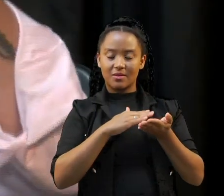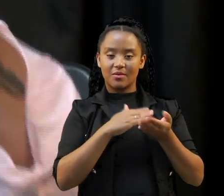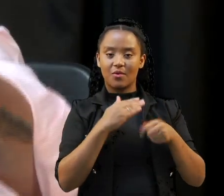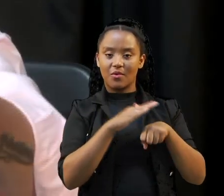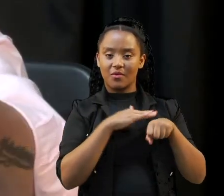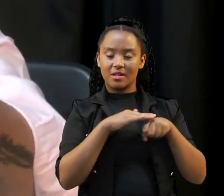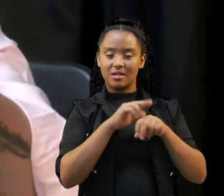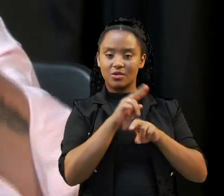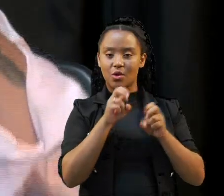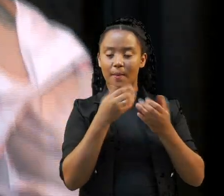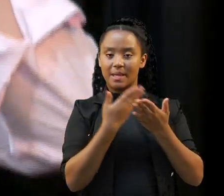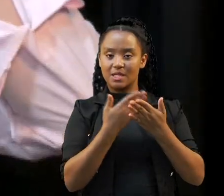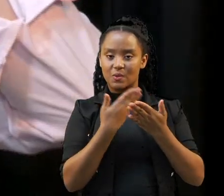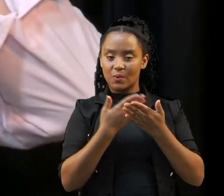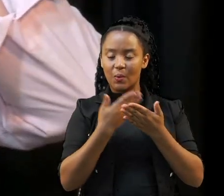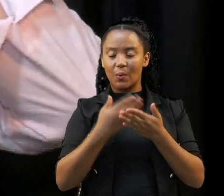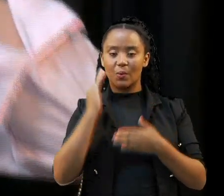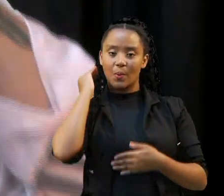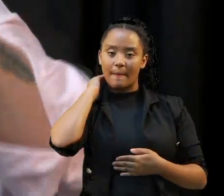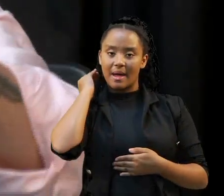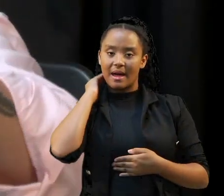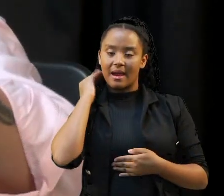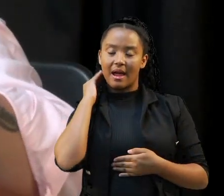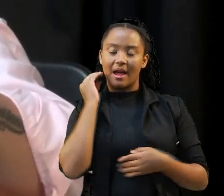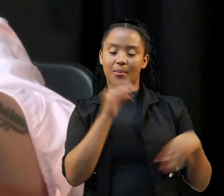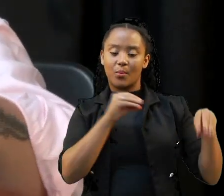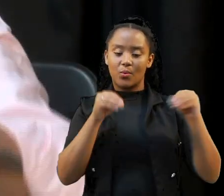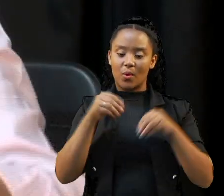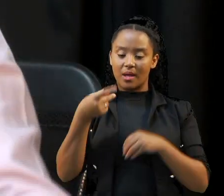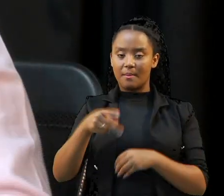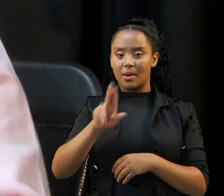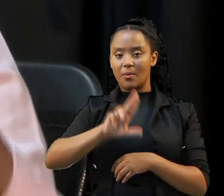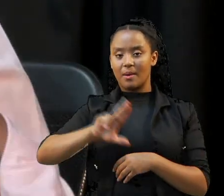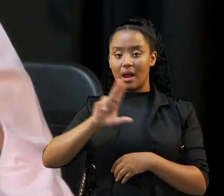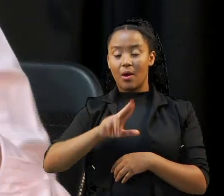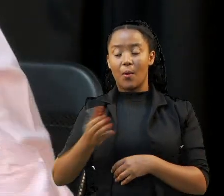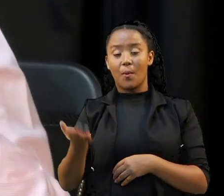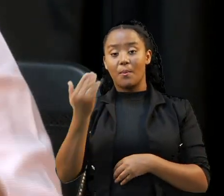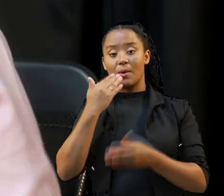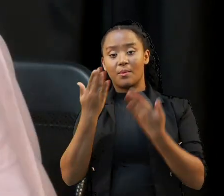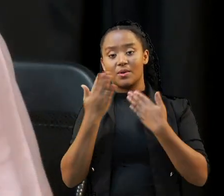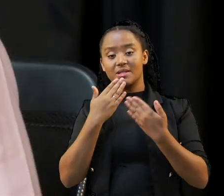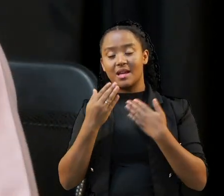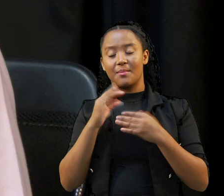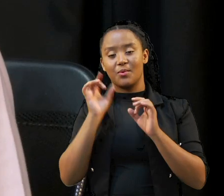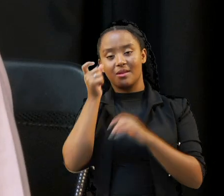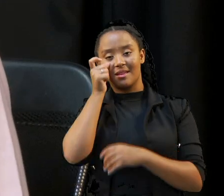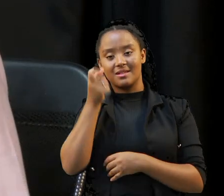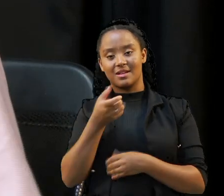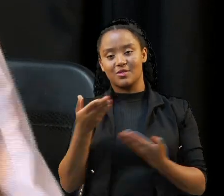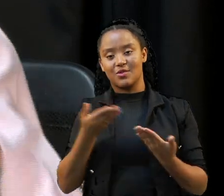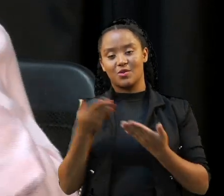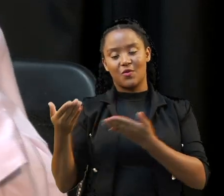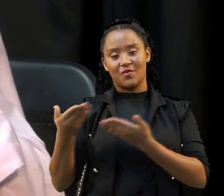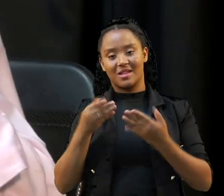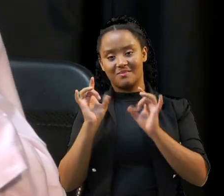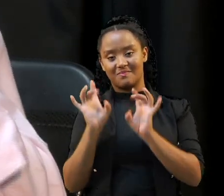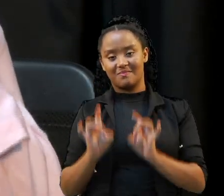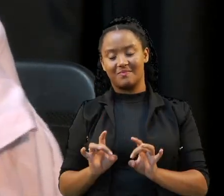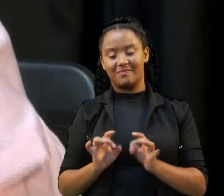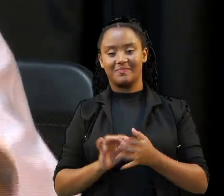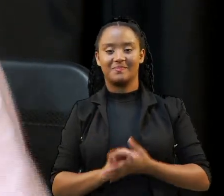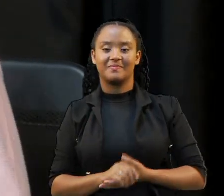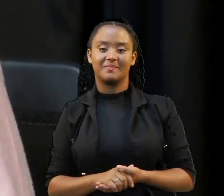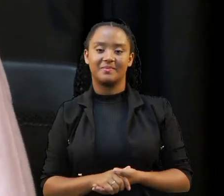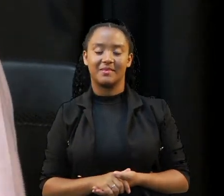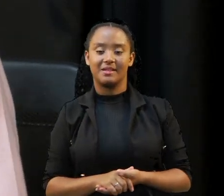vinda para Uberlândia. O Bora Prosear está muito interessante hoje com essa nossa convidada muito especial. Bora Prosear, daqui